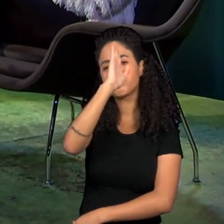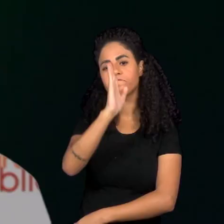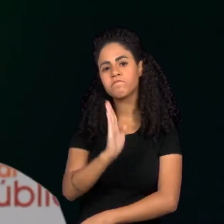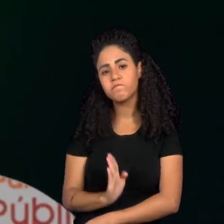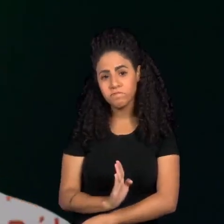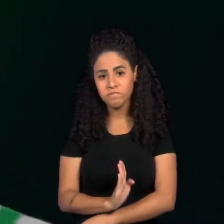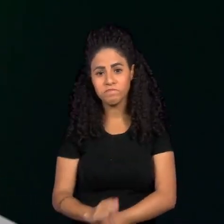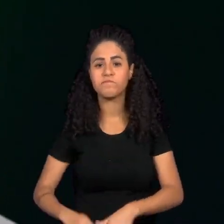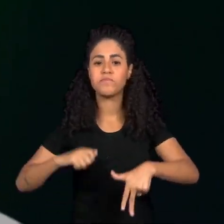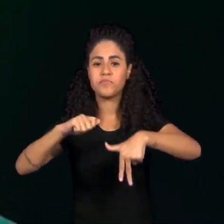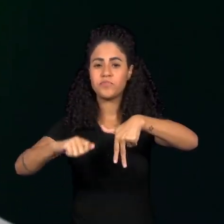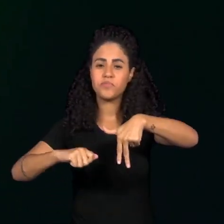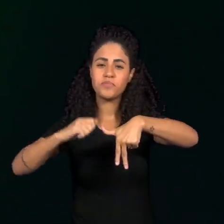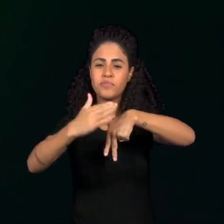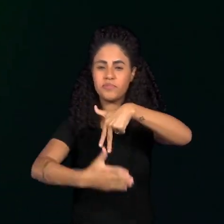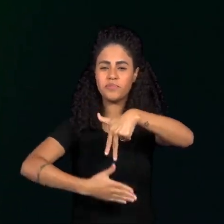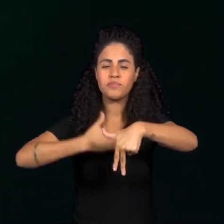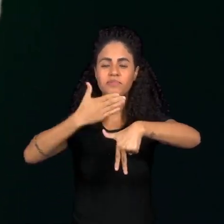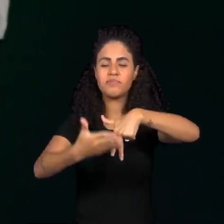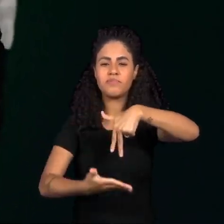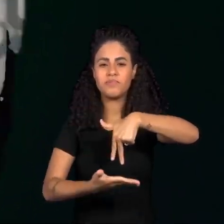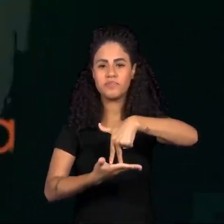Foco.